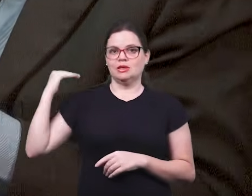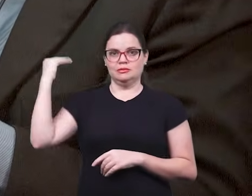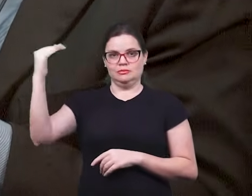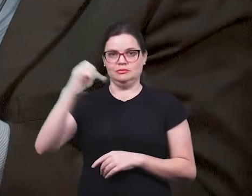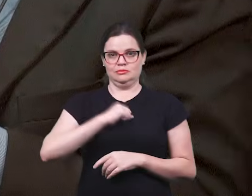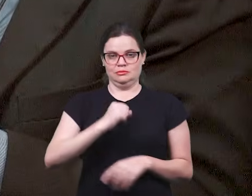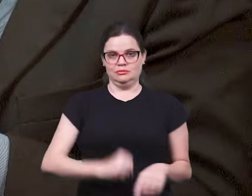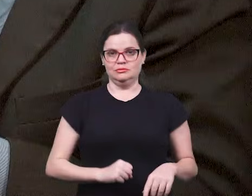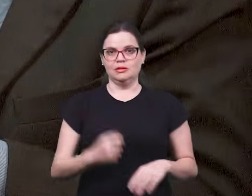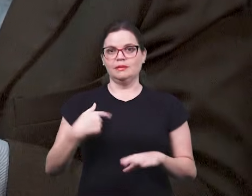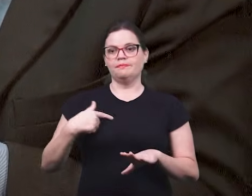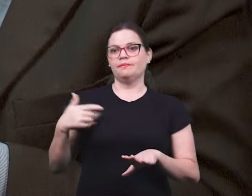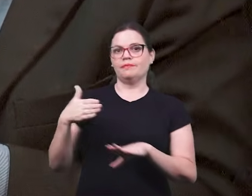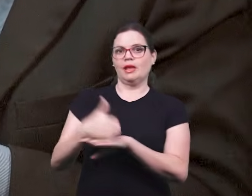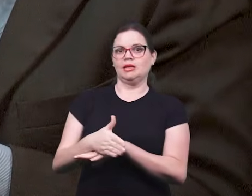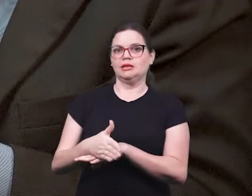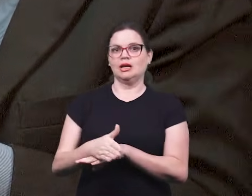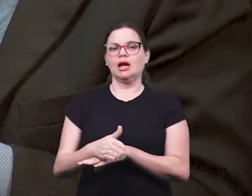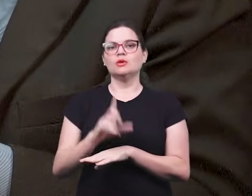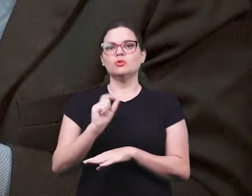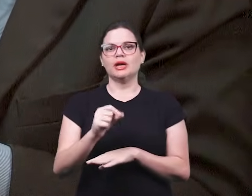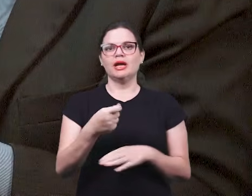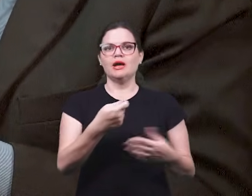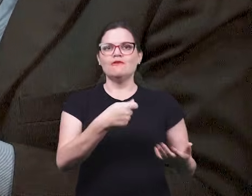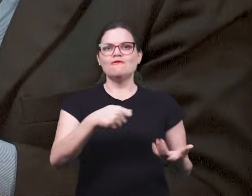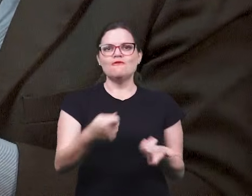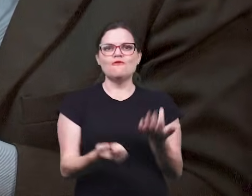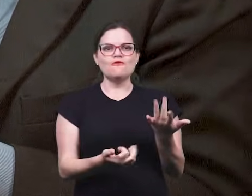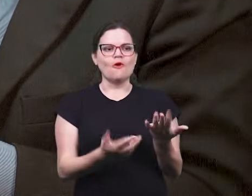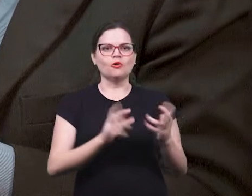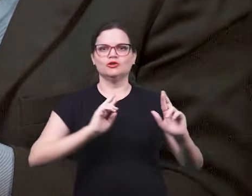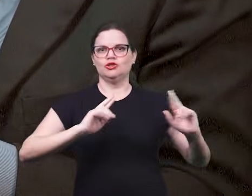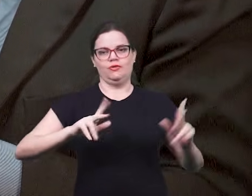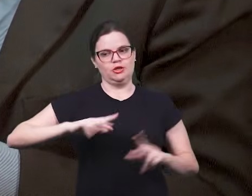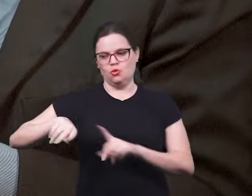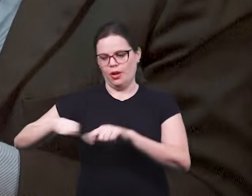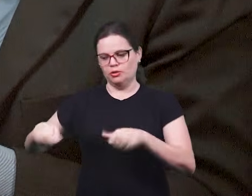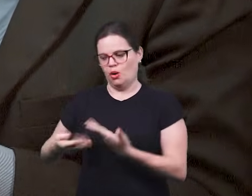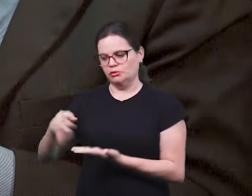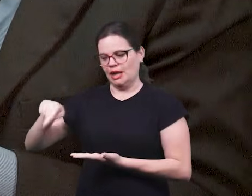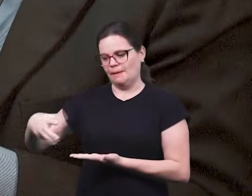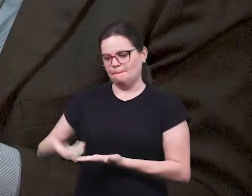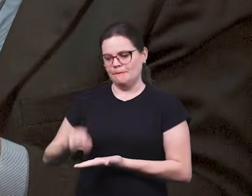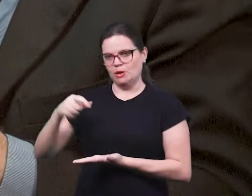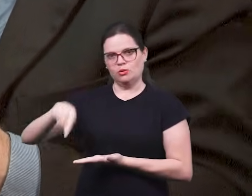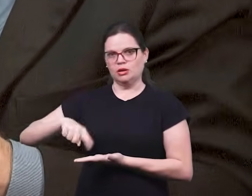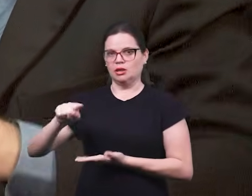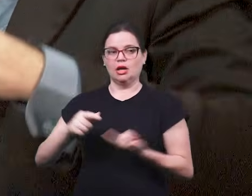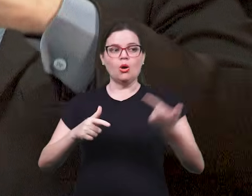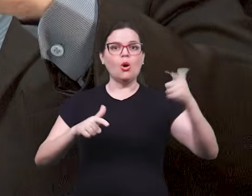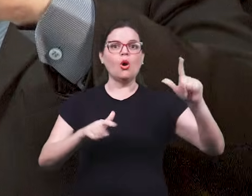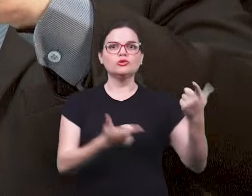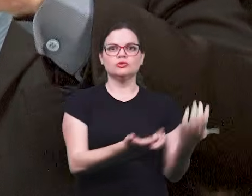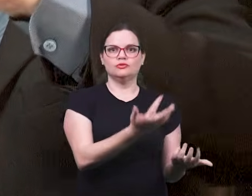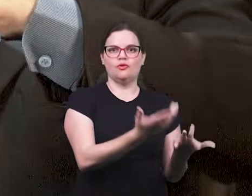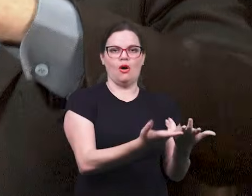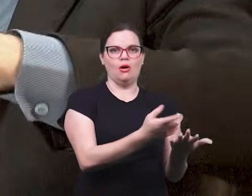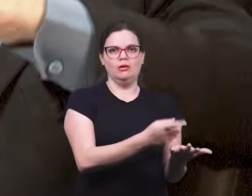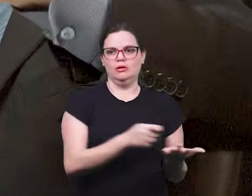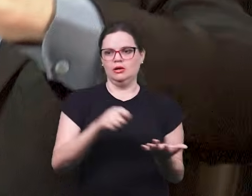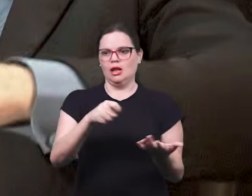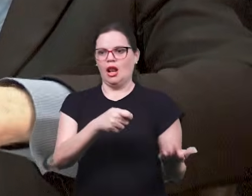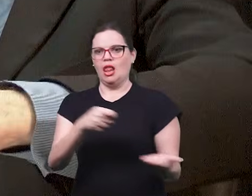sacerdote, entraram com um fogo estranho, diferente, que não era dali, e a Bíblia diz que Deus